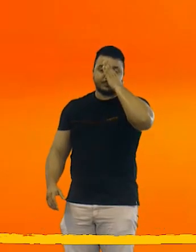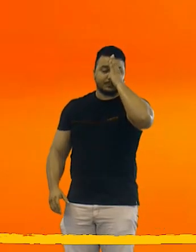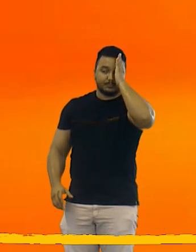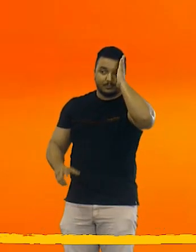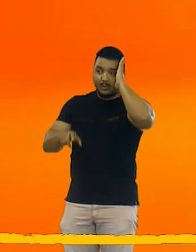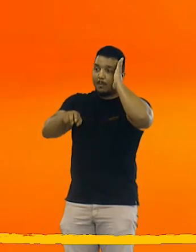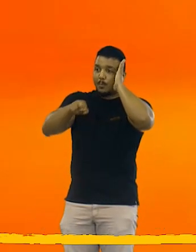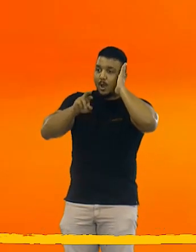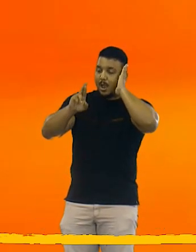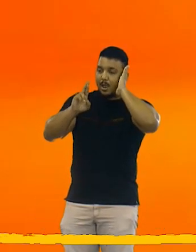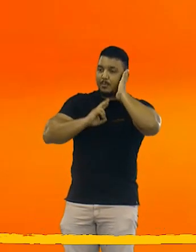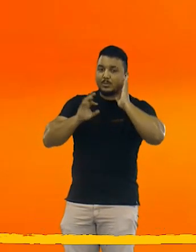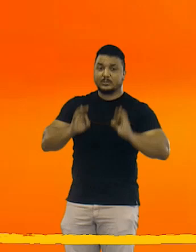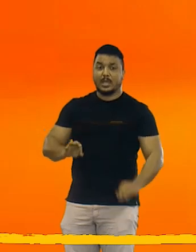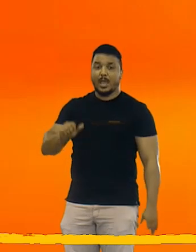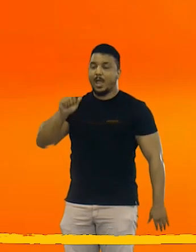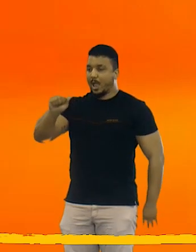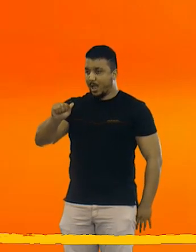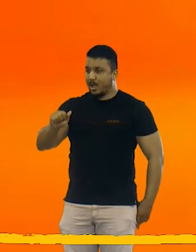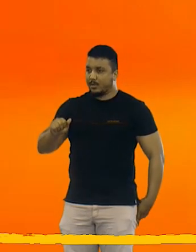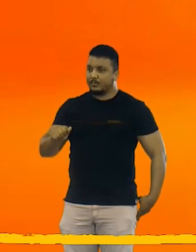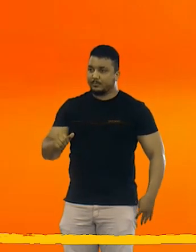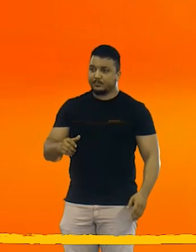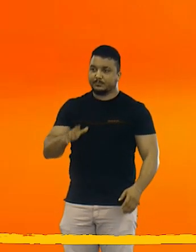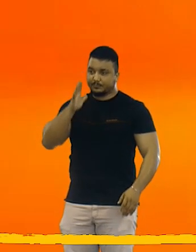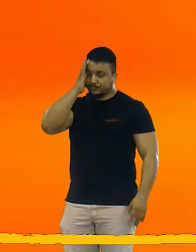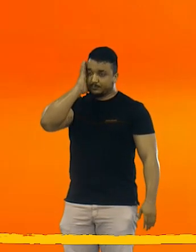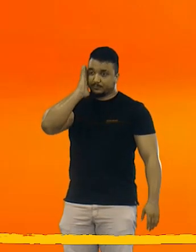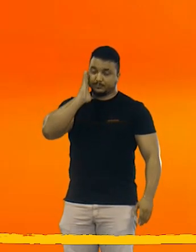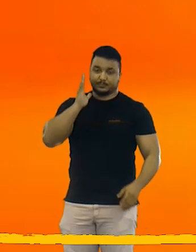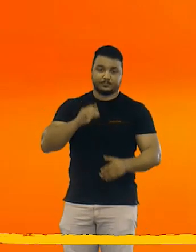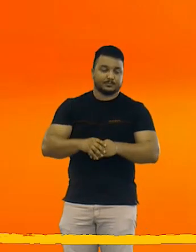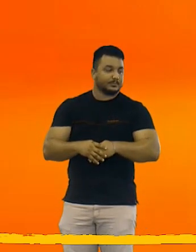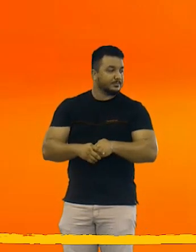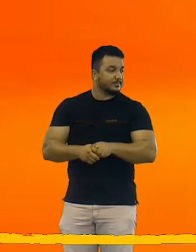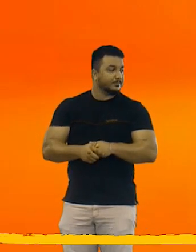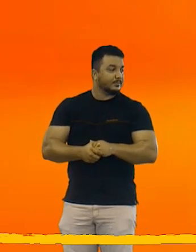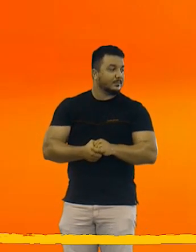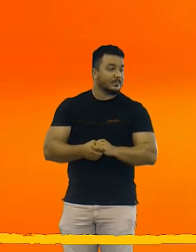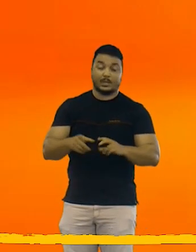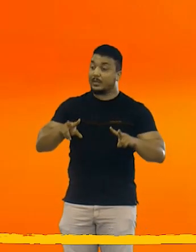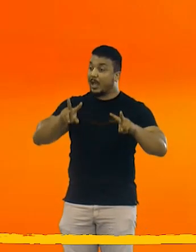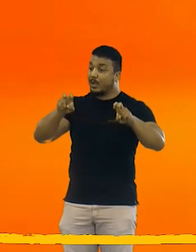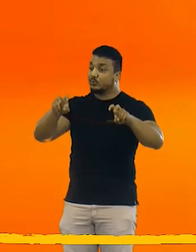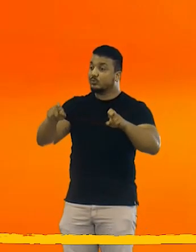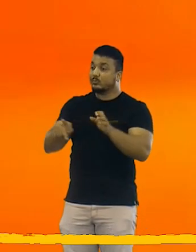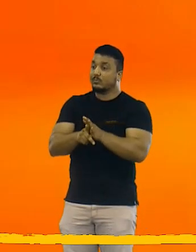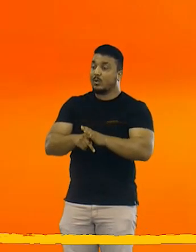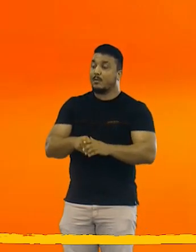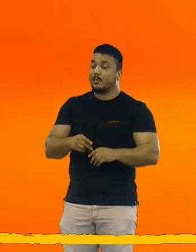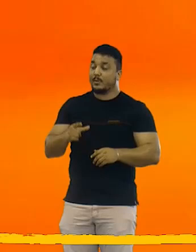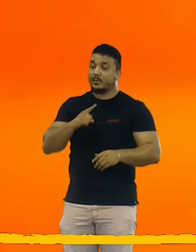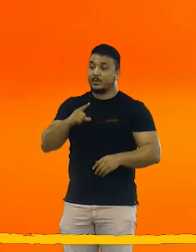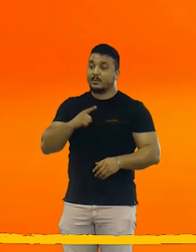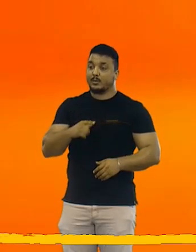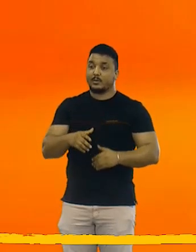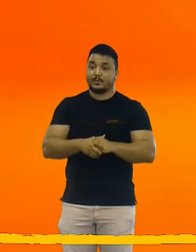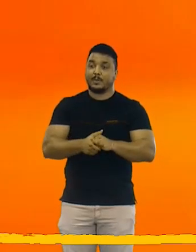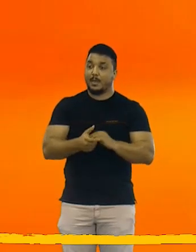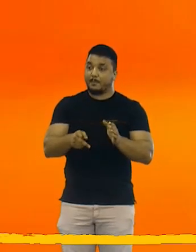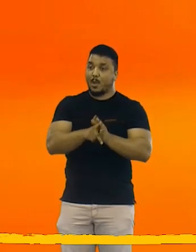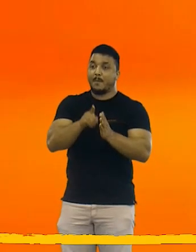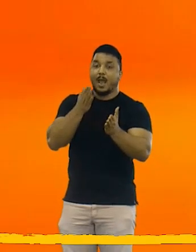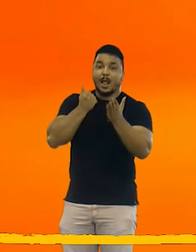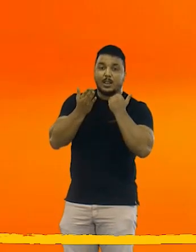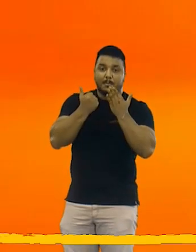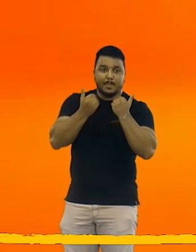Então, obviamente, o item D estaria de lado. Inclusive, quando se fala do setor agropecuário, a gente fala de fornecimento de alimentos.